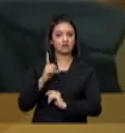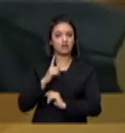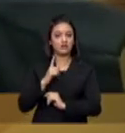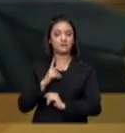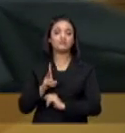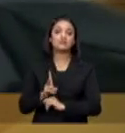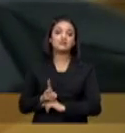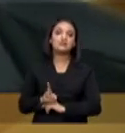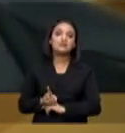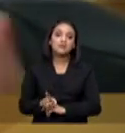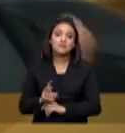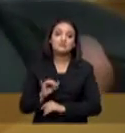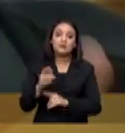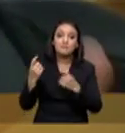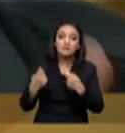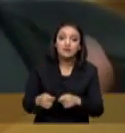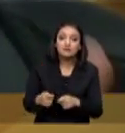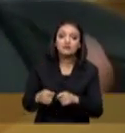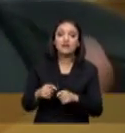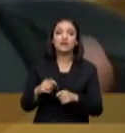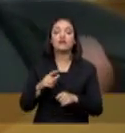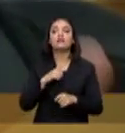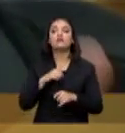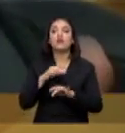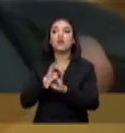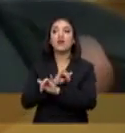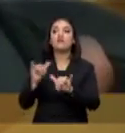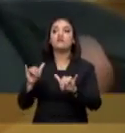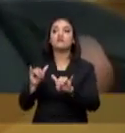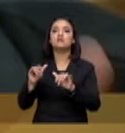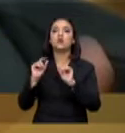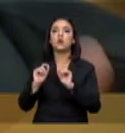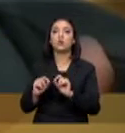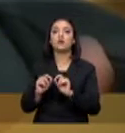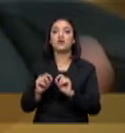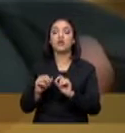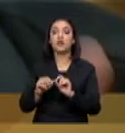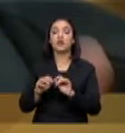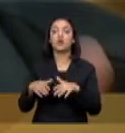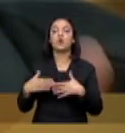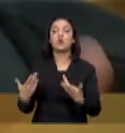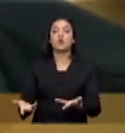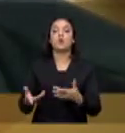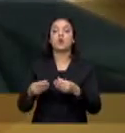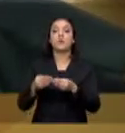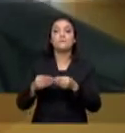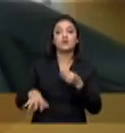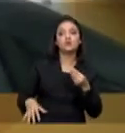sempre que necessário, haverá advertência sobre os malefícios decorrentes